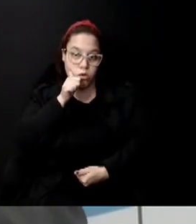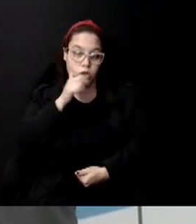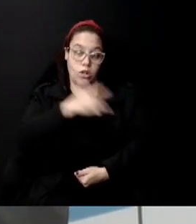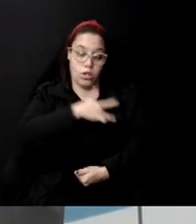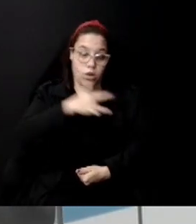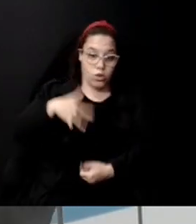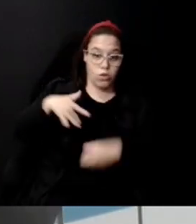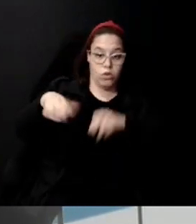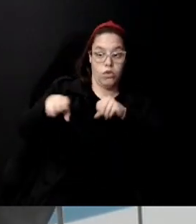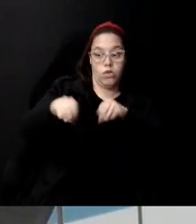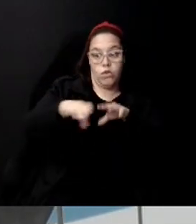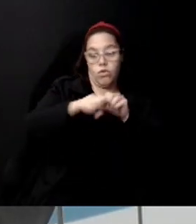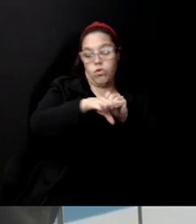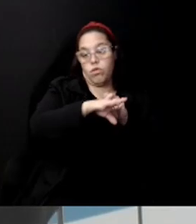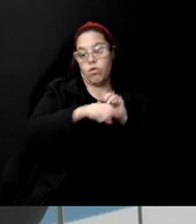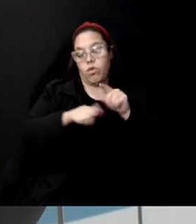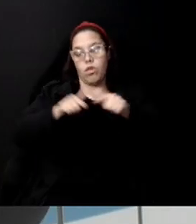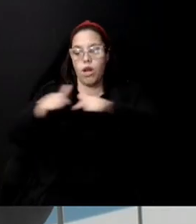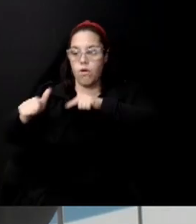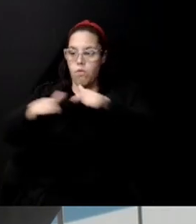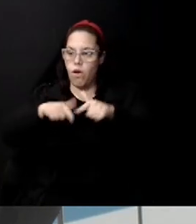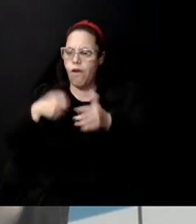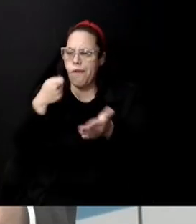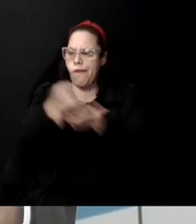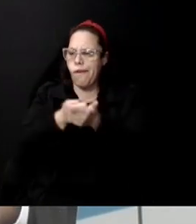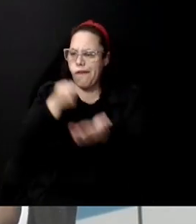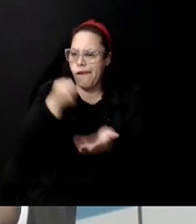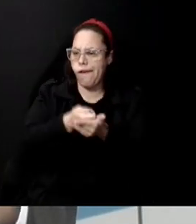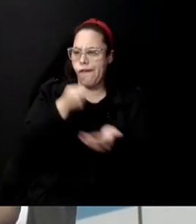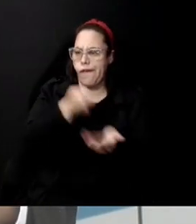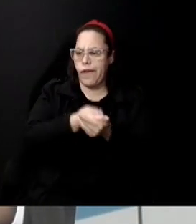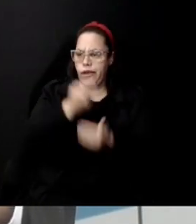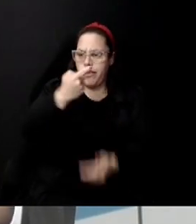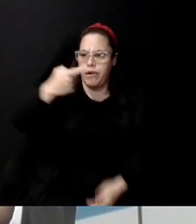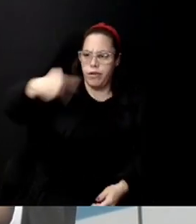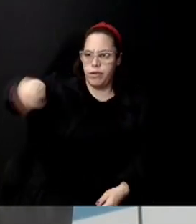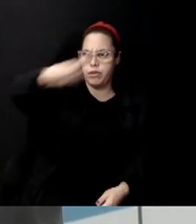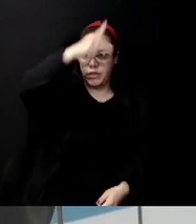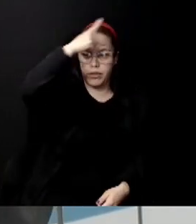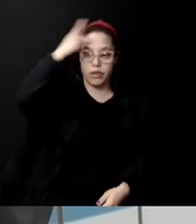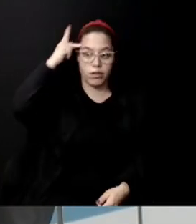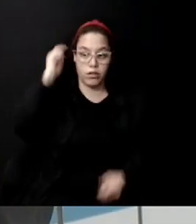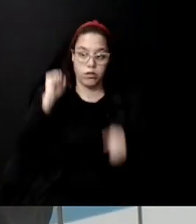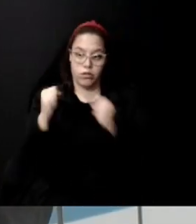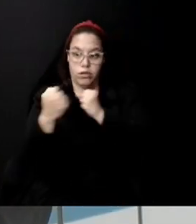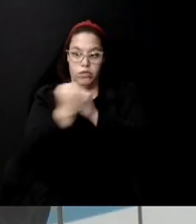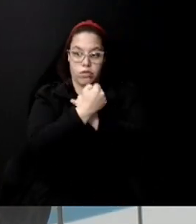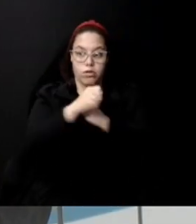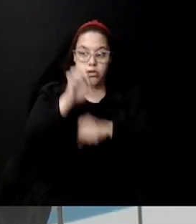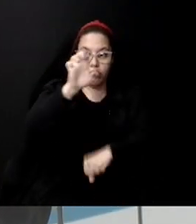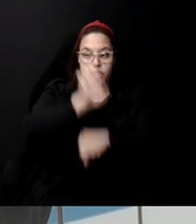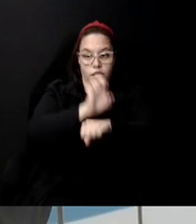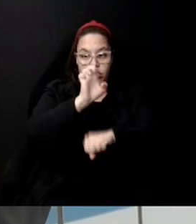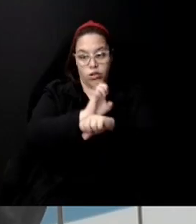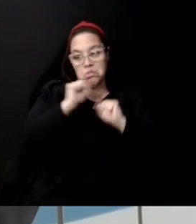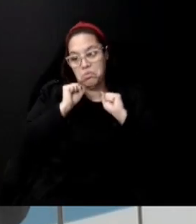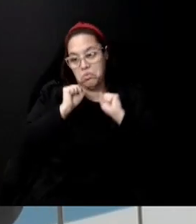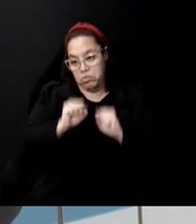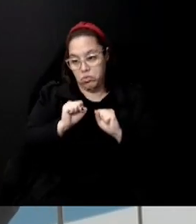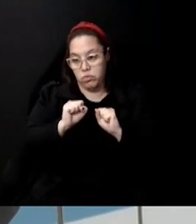ao trabalho, que vão exigir que essas pessoas sejam protegidas pelo Estado. Então a gente poderia colocar aí